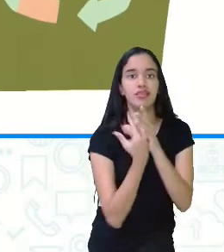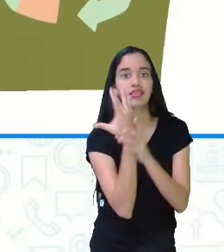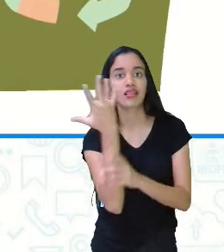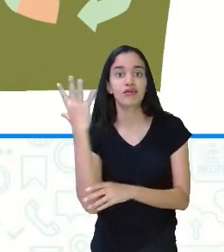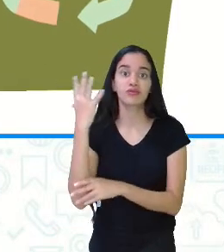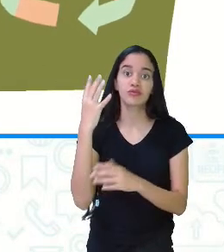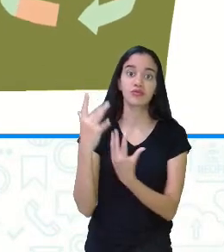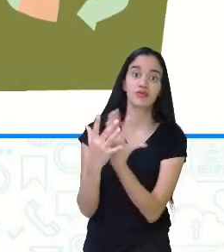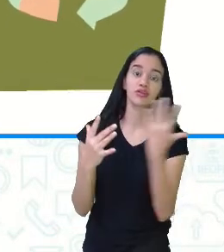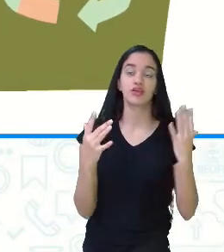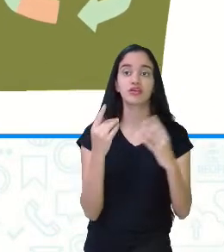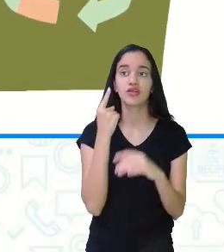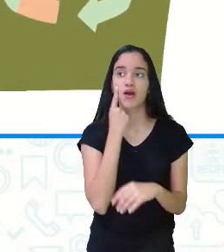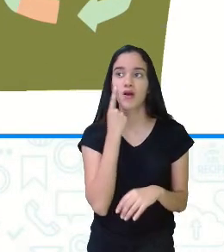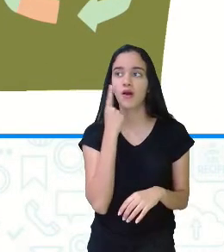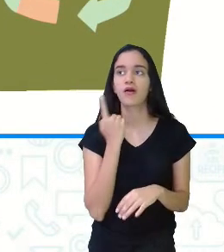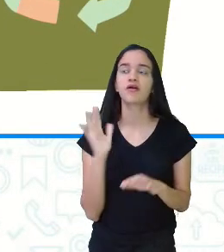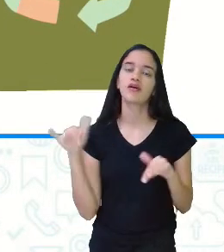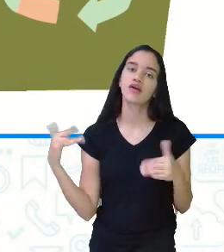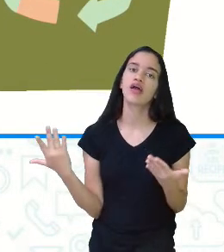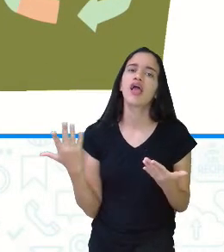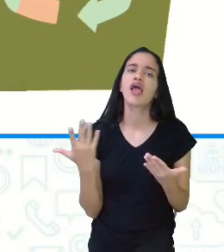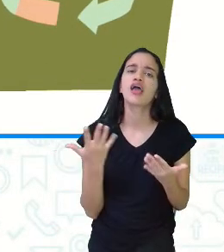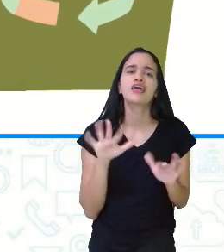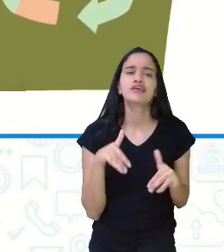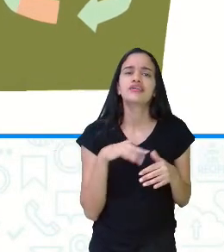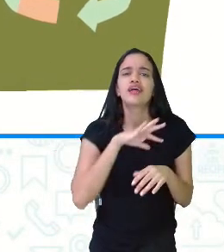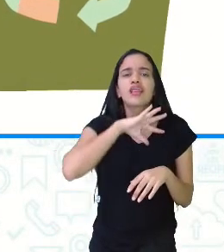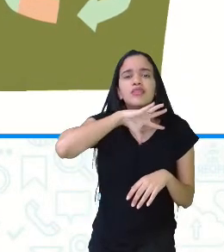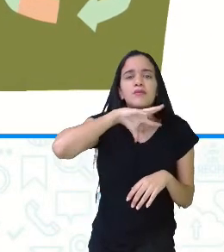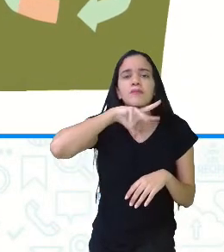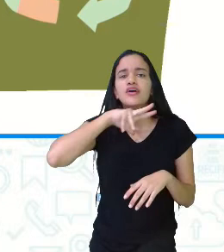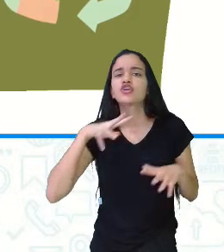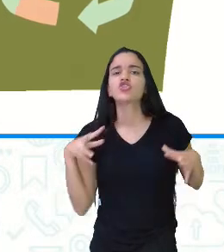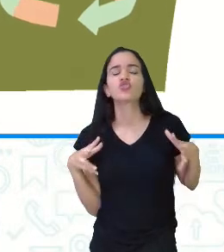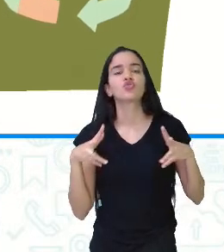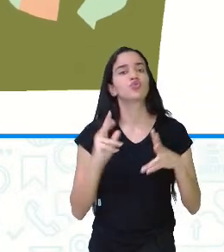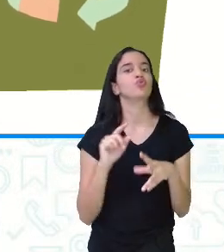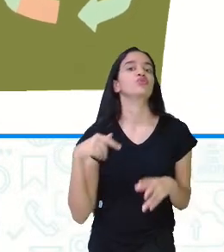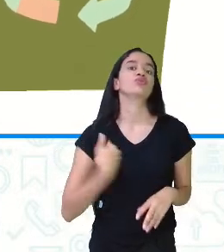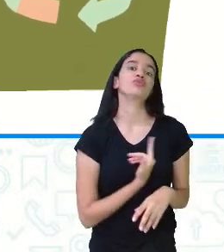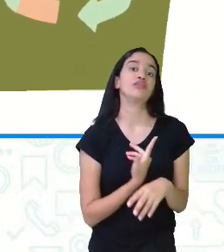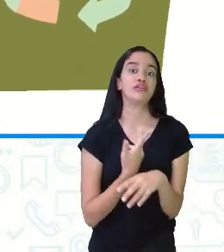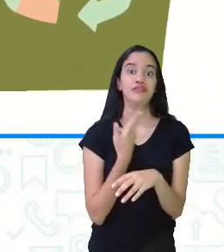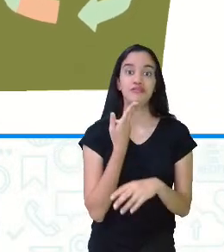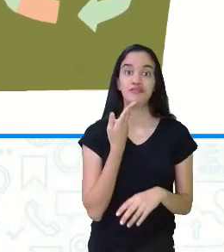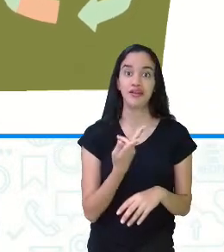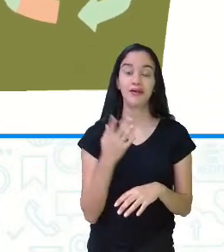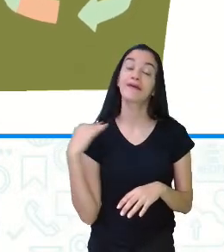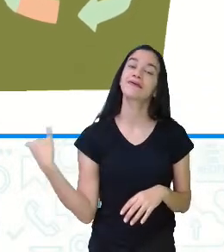E olha só, esses bichos todinhos que a gente falou,